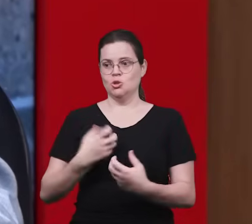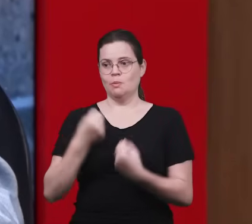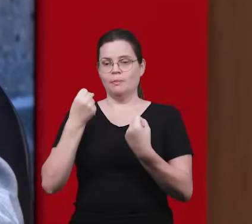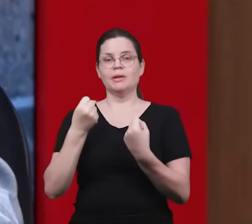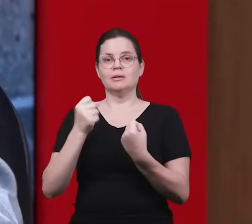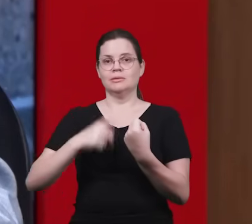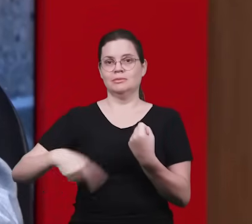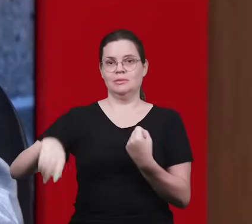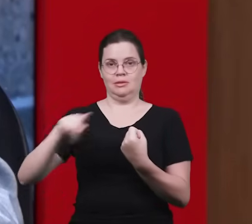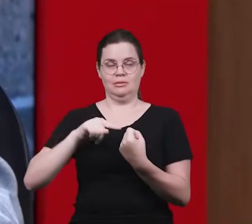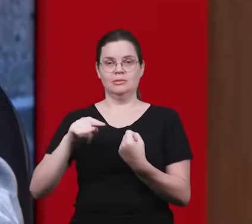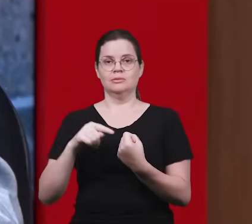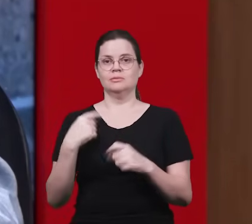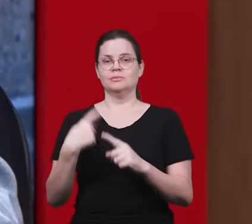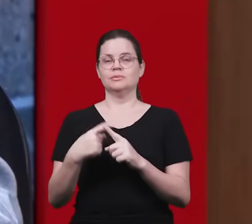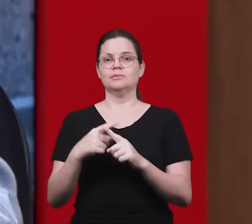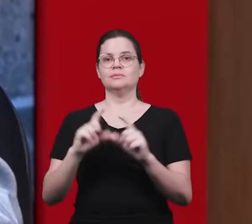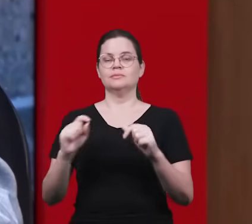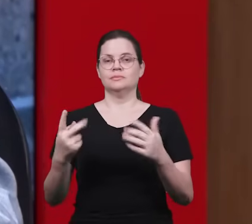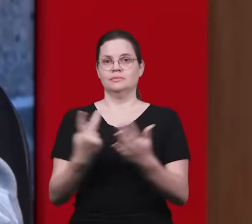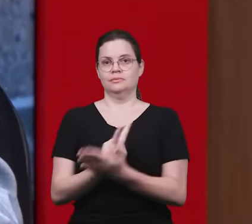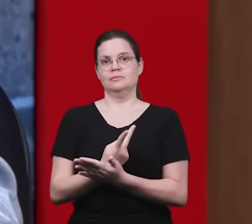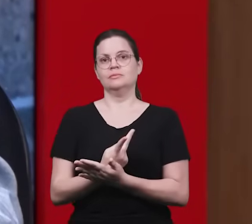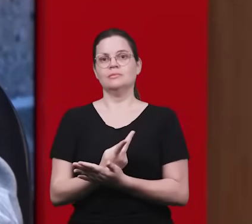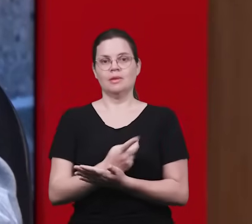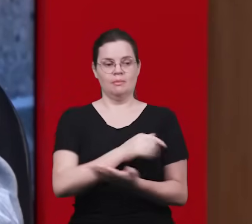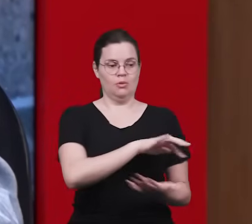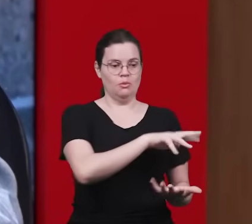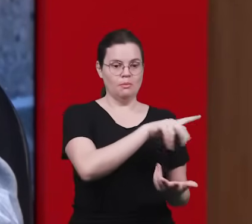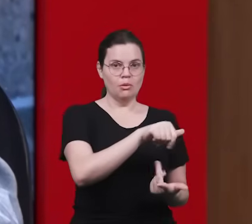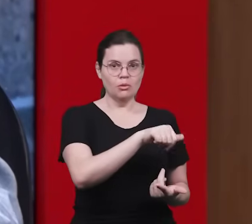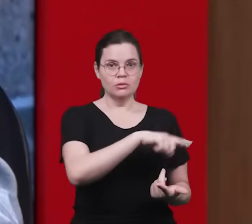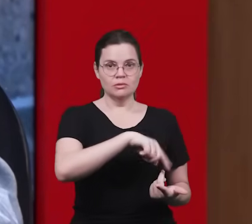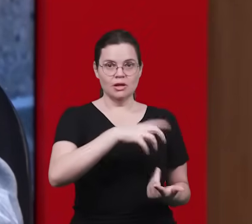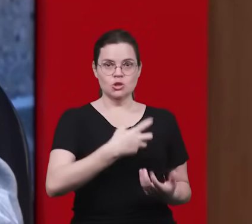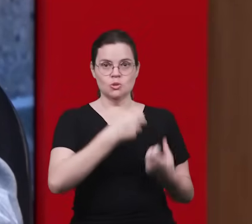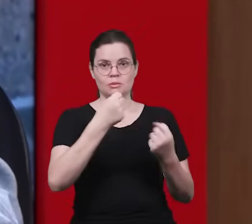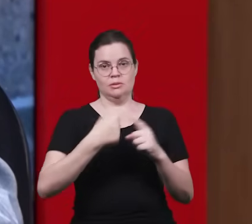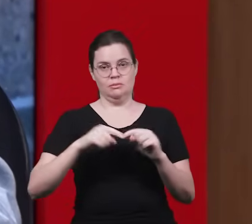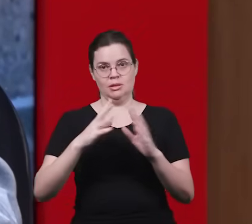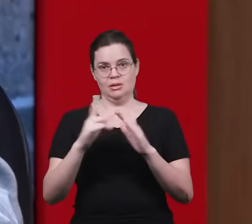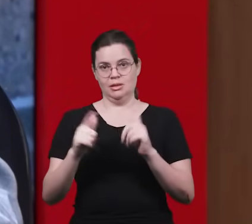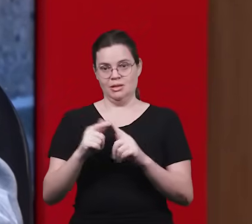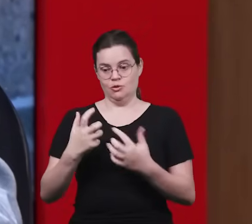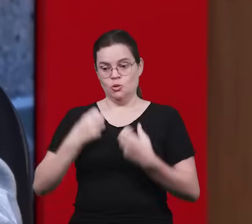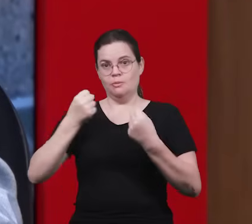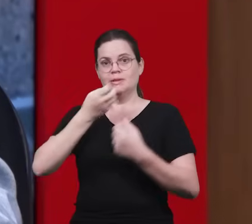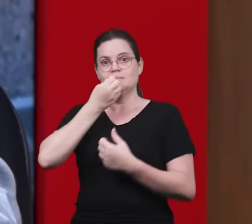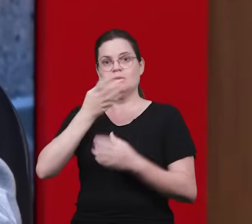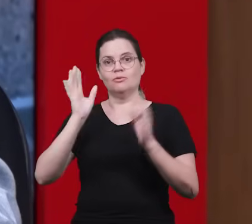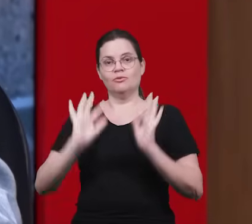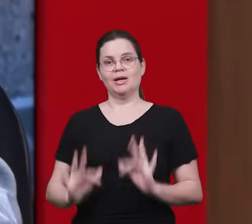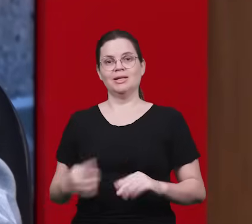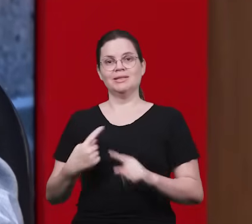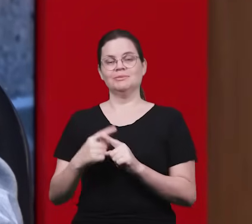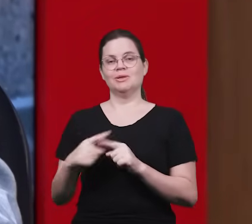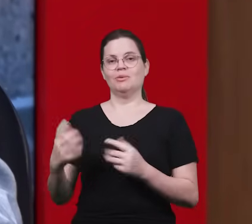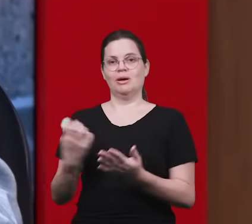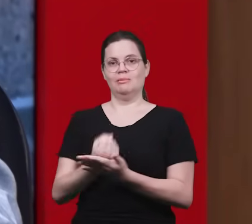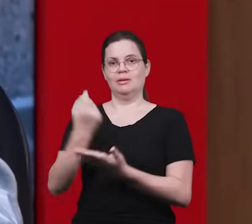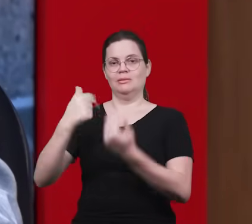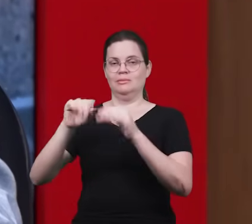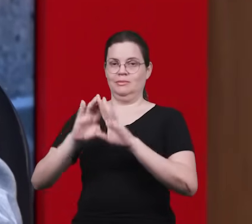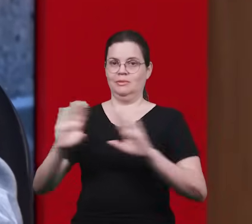surpresa para o mundo, né? Mas para nós, para a igreja fiel, não vai ser uma surpresa o momento que vai vir, que